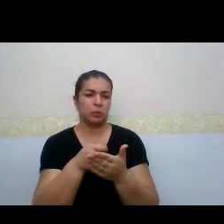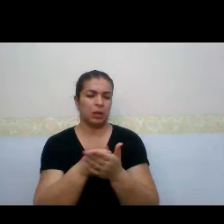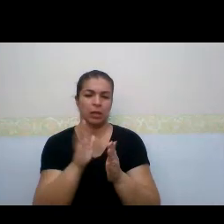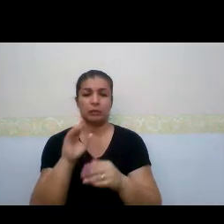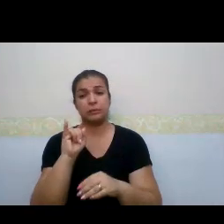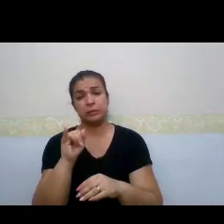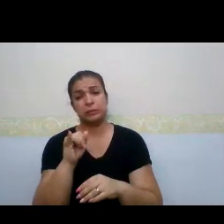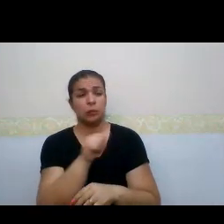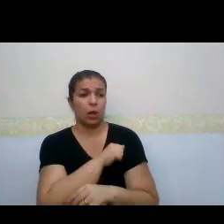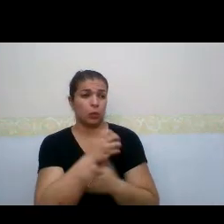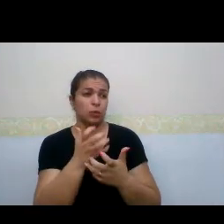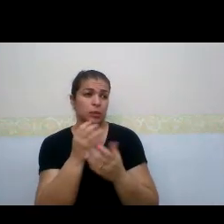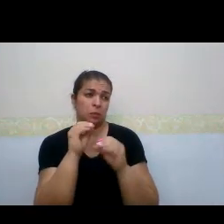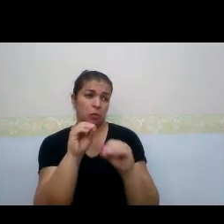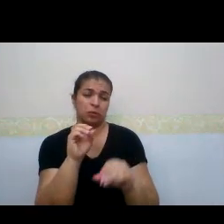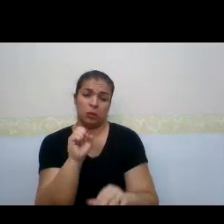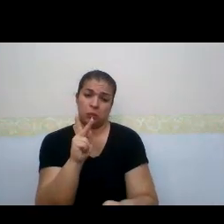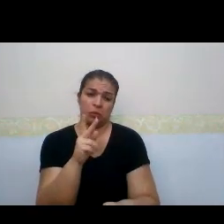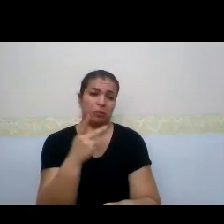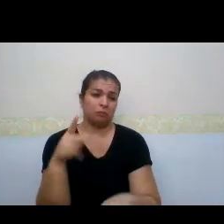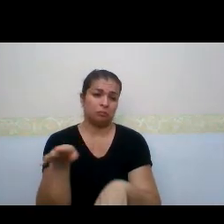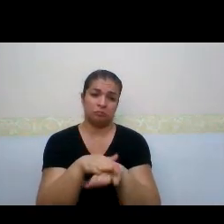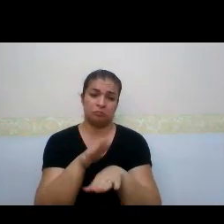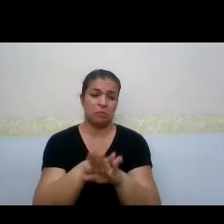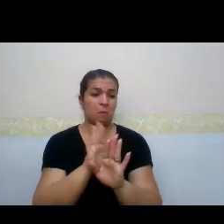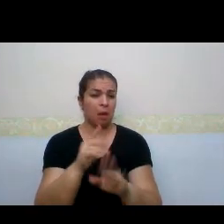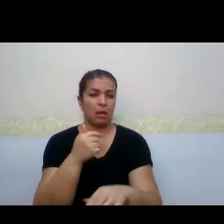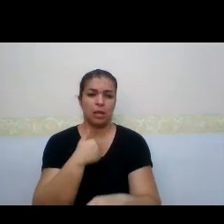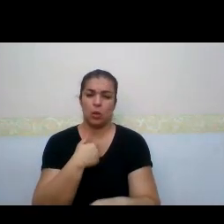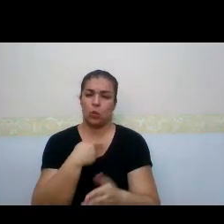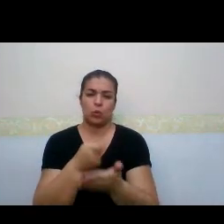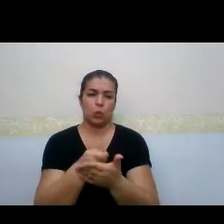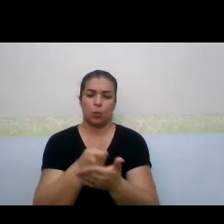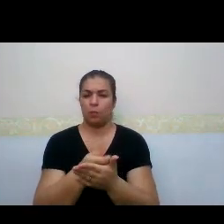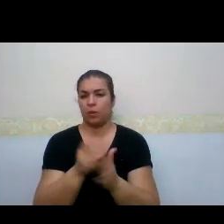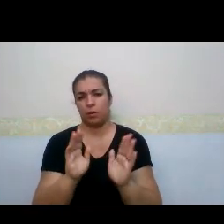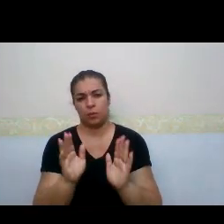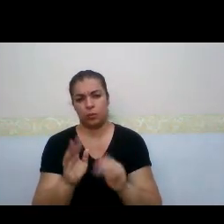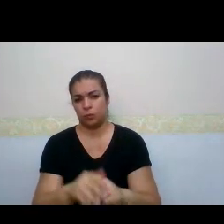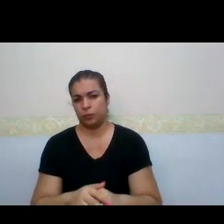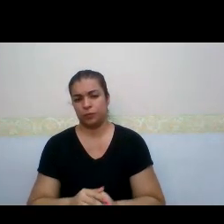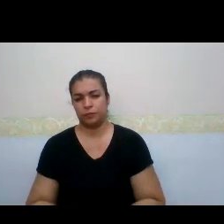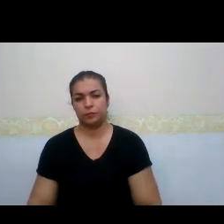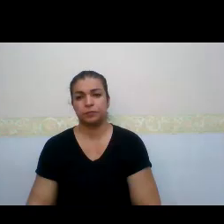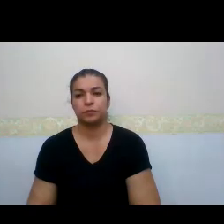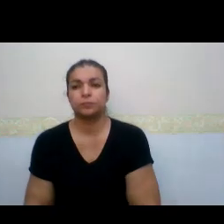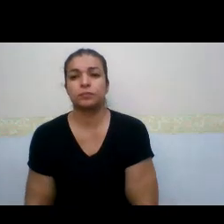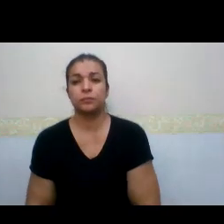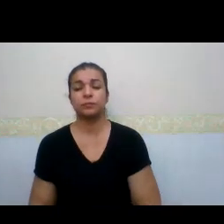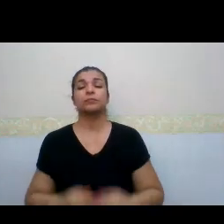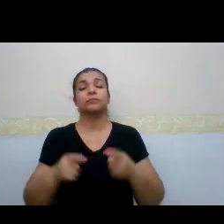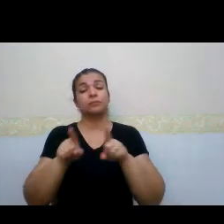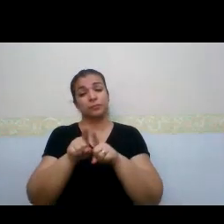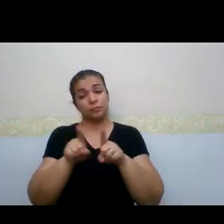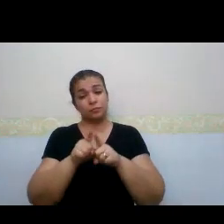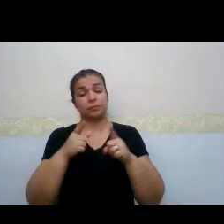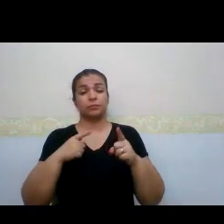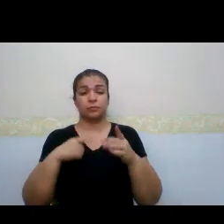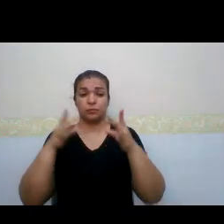acrescentar, faz por conta dele, mas eu não estou cobrando isso, tá bom? Até porque também tem um detalhe,